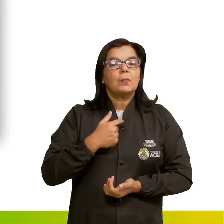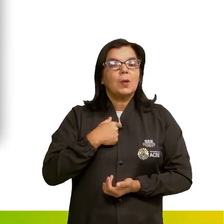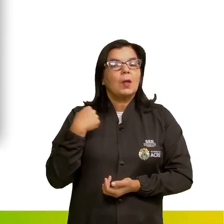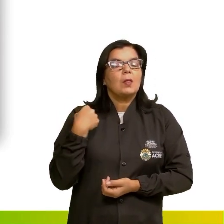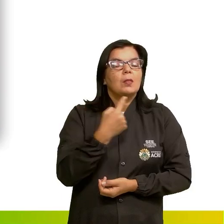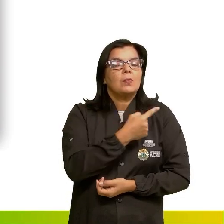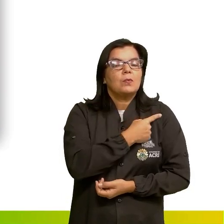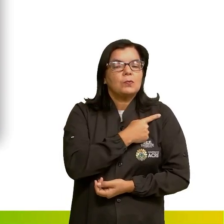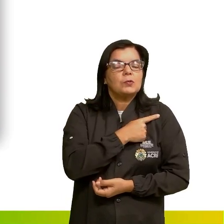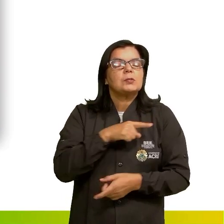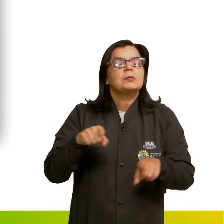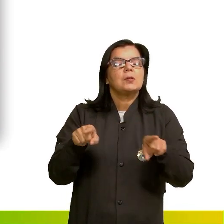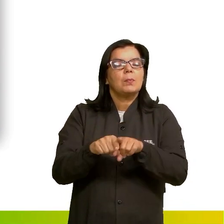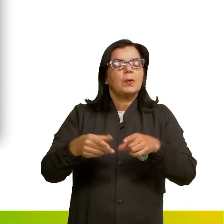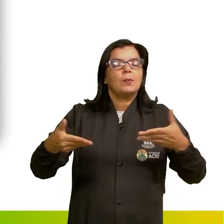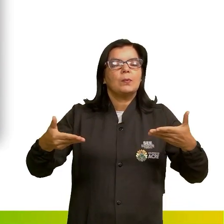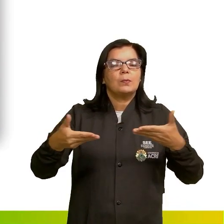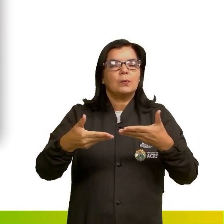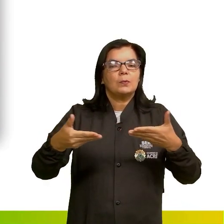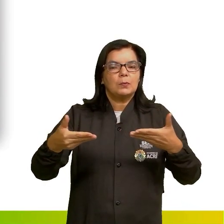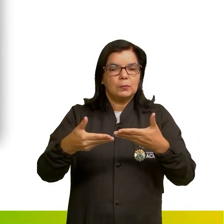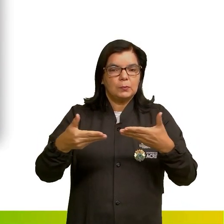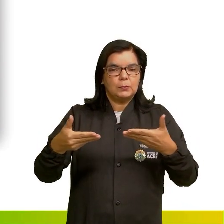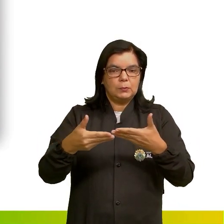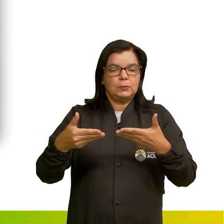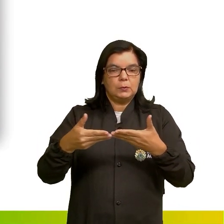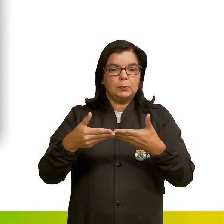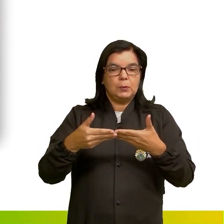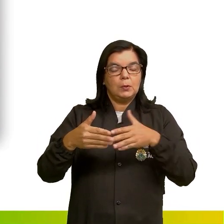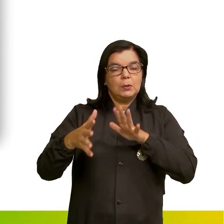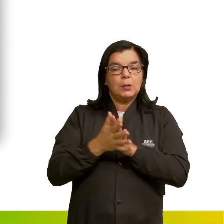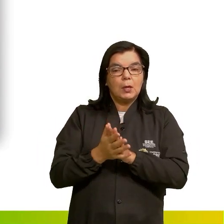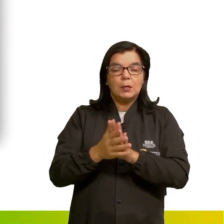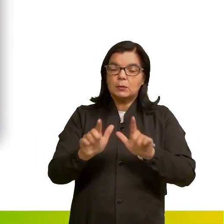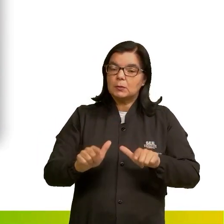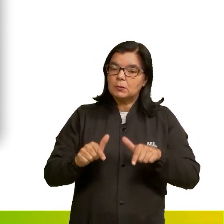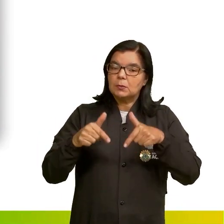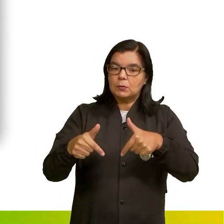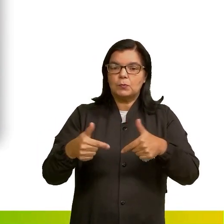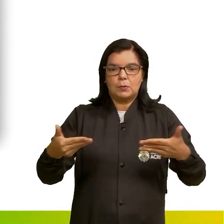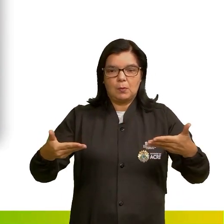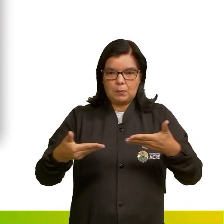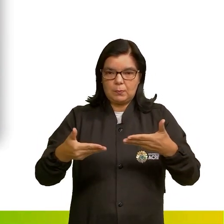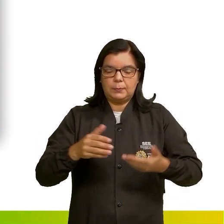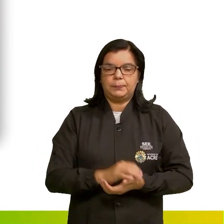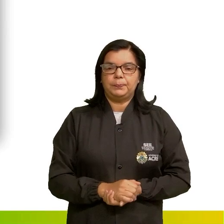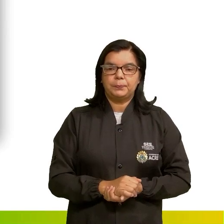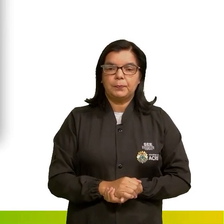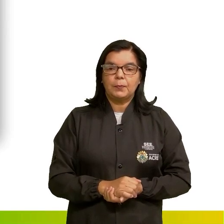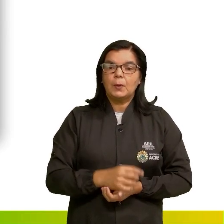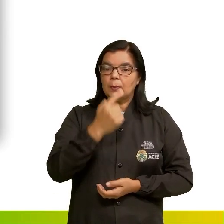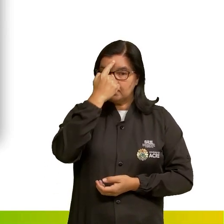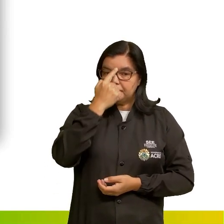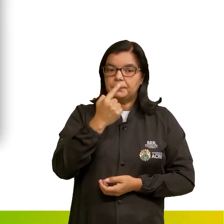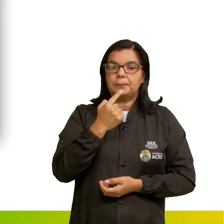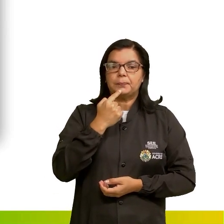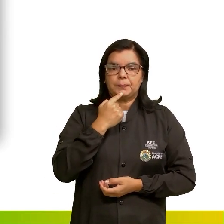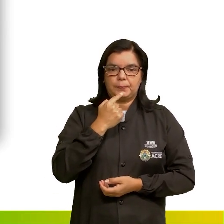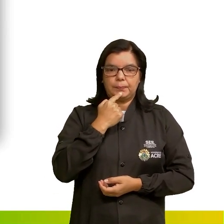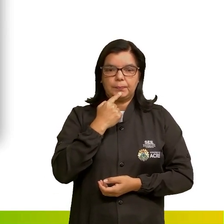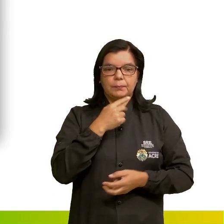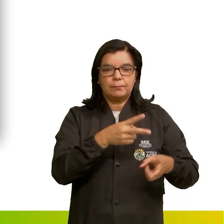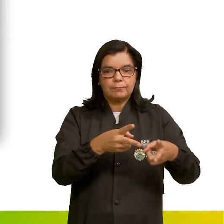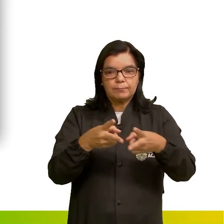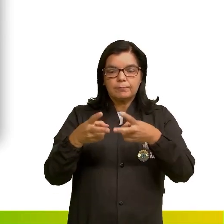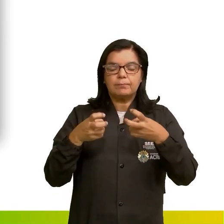nossa atuação hoje, a atuação desses movimentos na atualidade. E nessa imagem você percebe